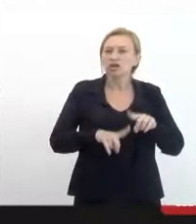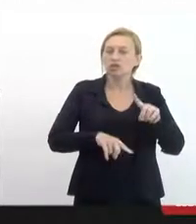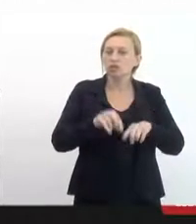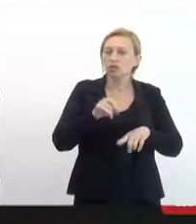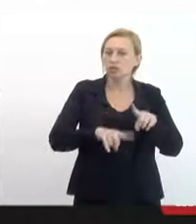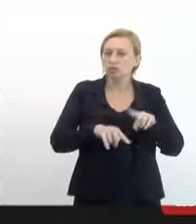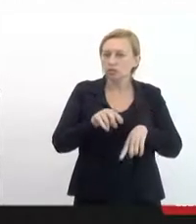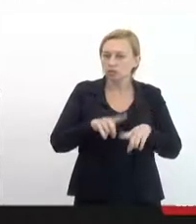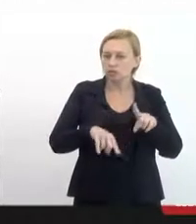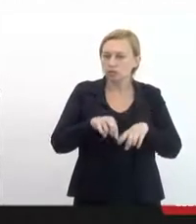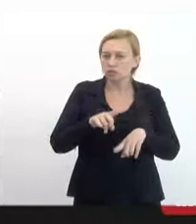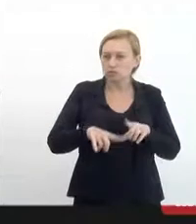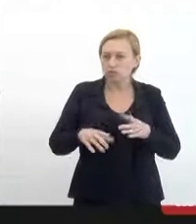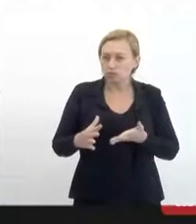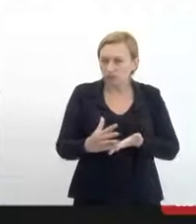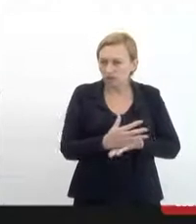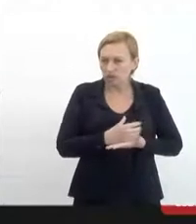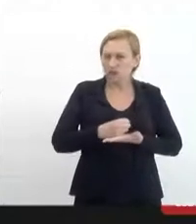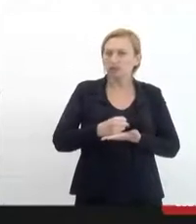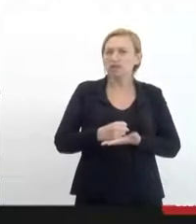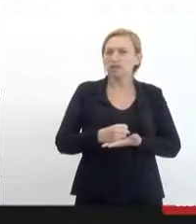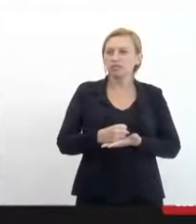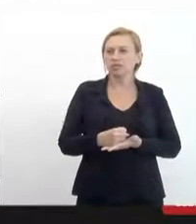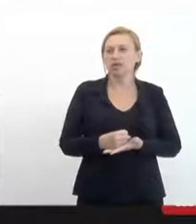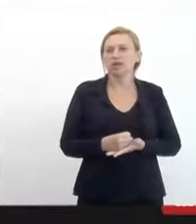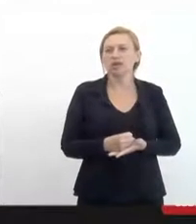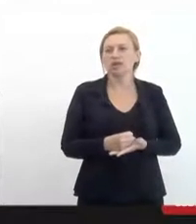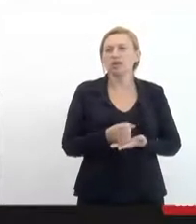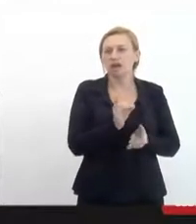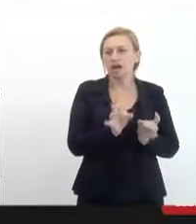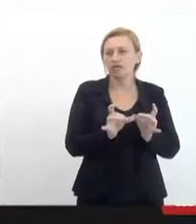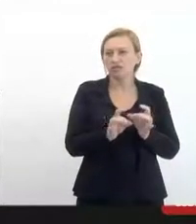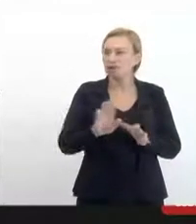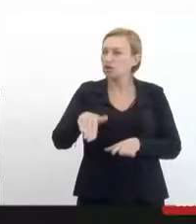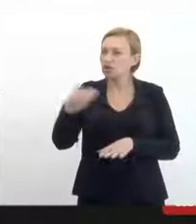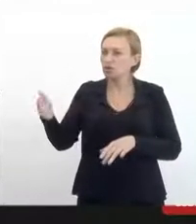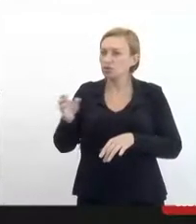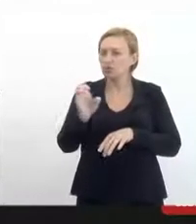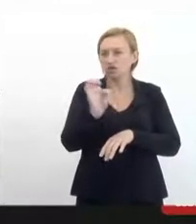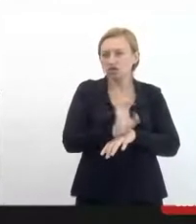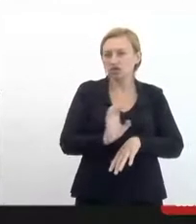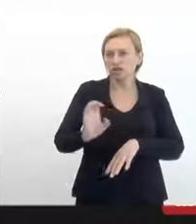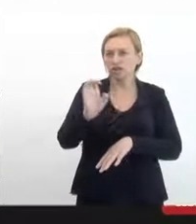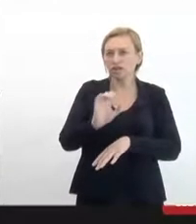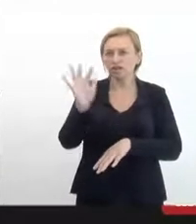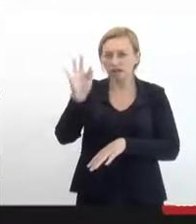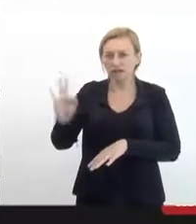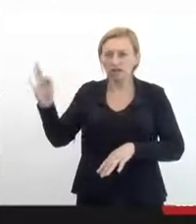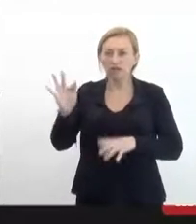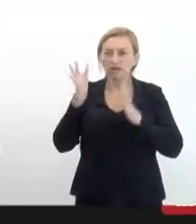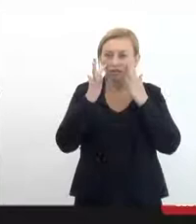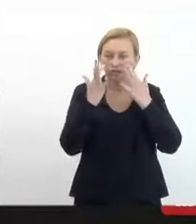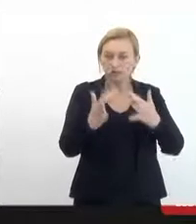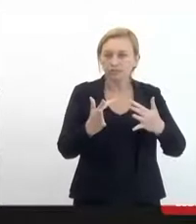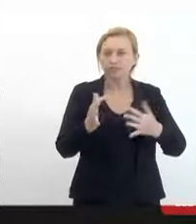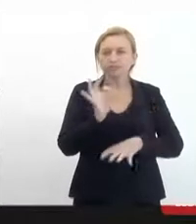e submetido esse produto a vendas em outros estados da federação. Então, eu chamo a atenção porque há, de